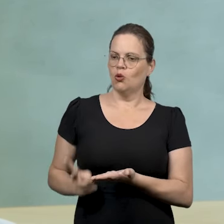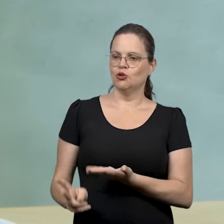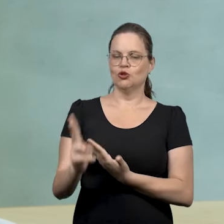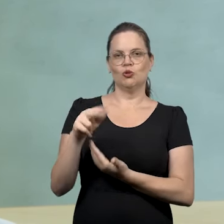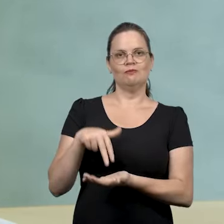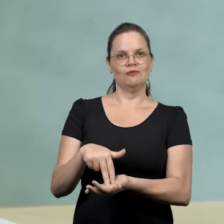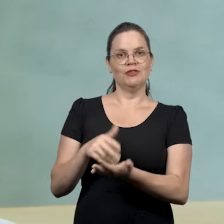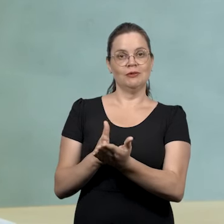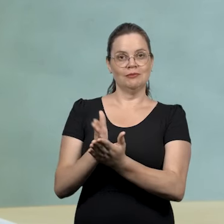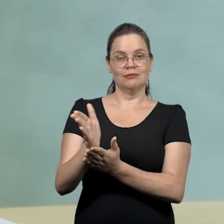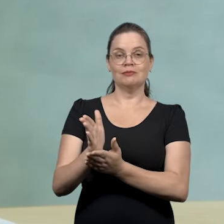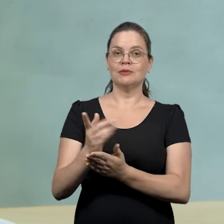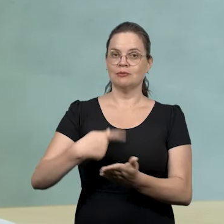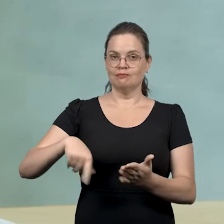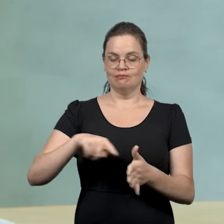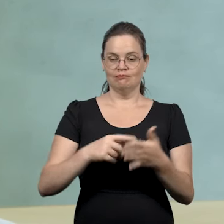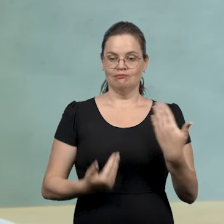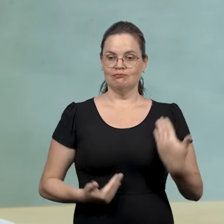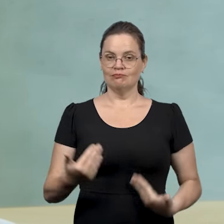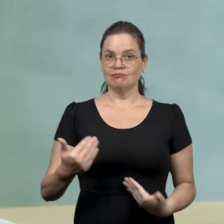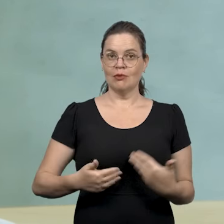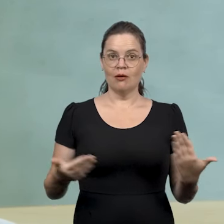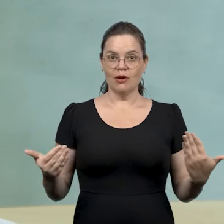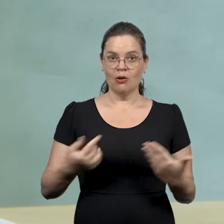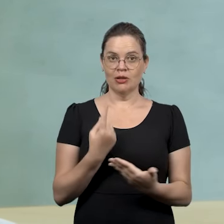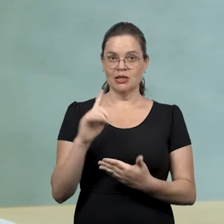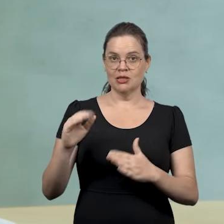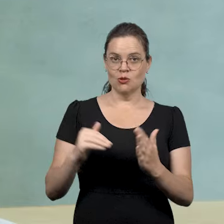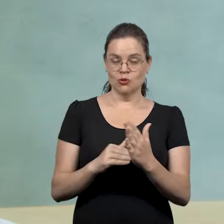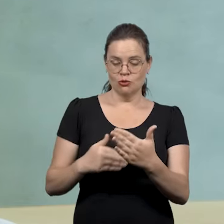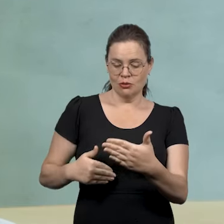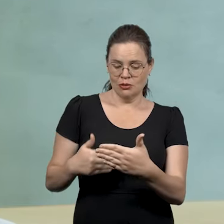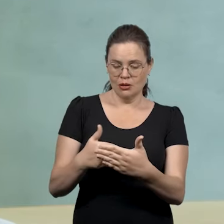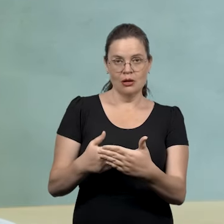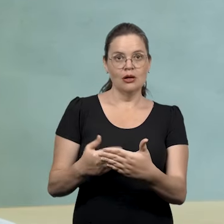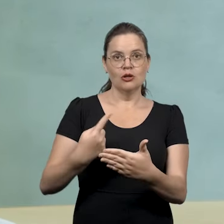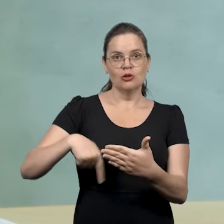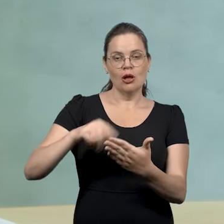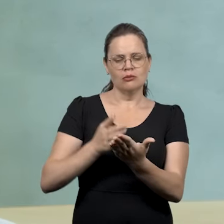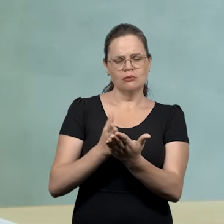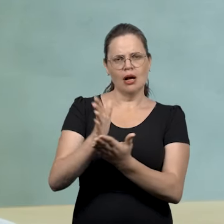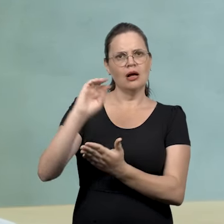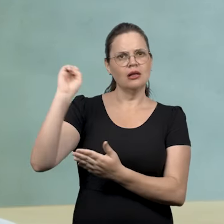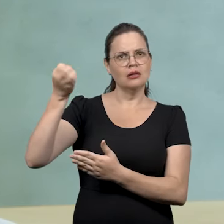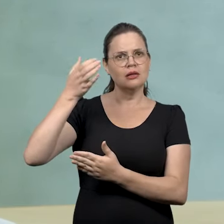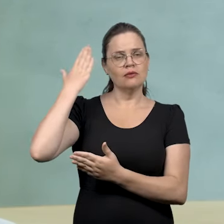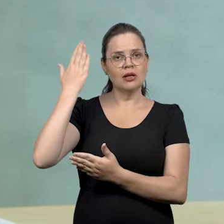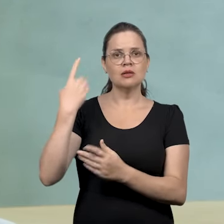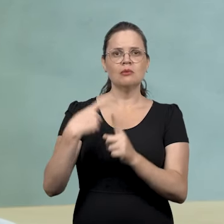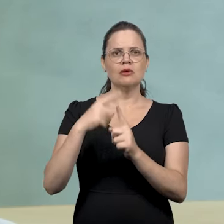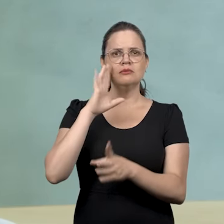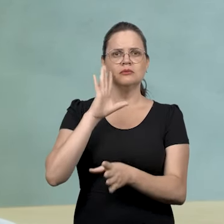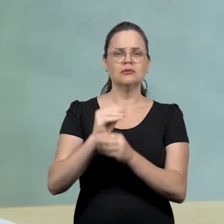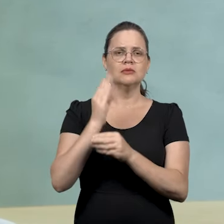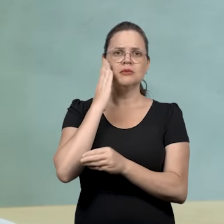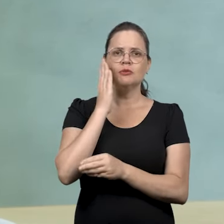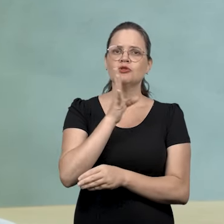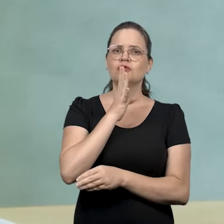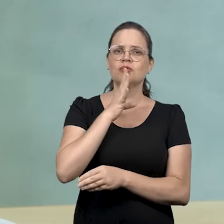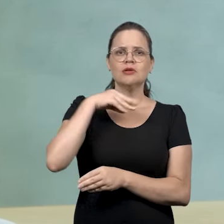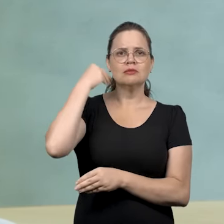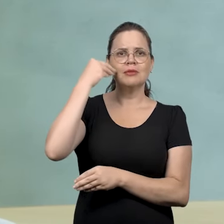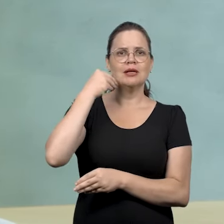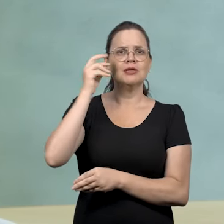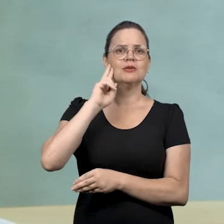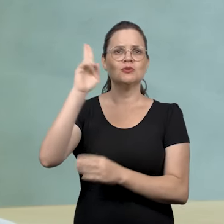permanece de pé. E a igreja, nessa última hora, ela caminha por revelação. Ela caminha pelo encontro real que ela teve com Cristo Jesus